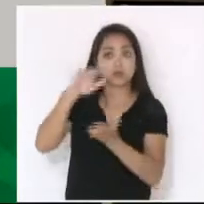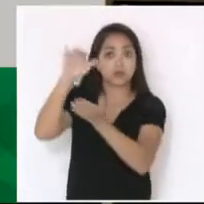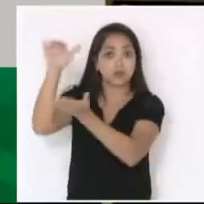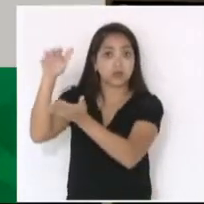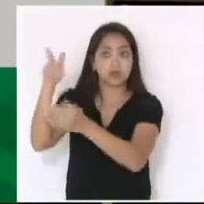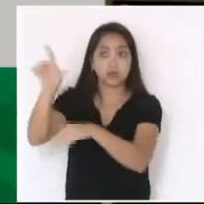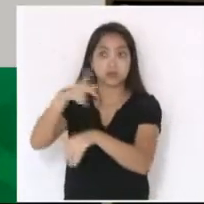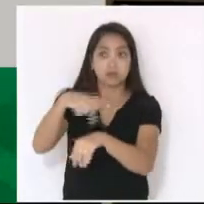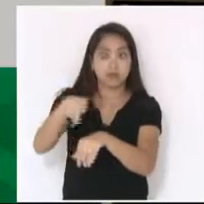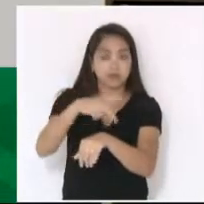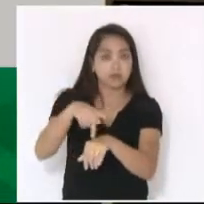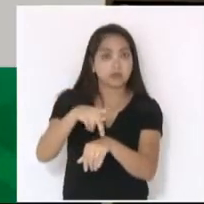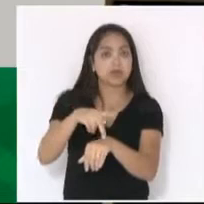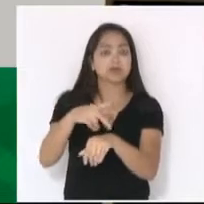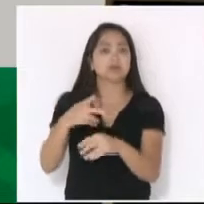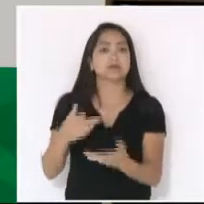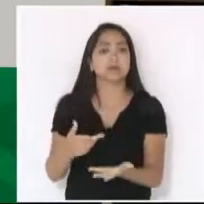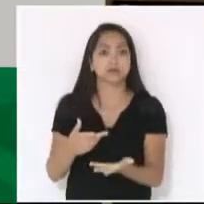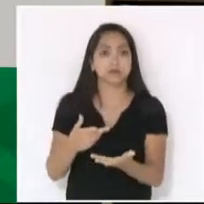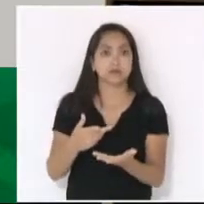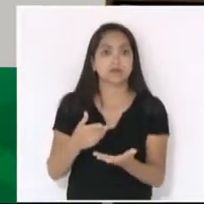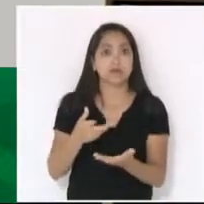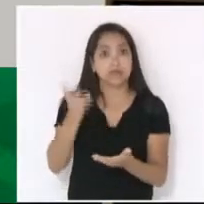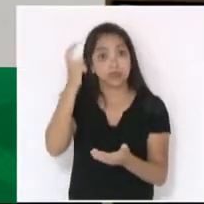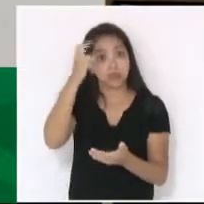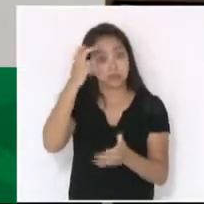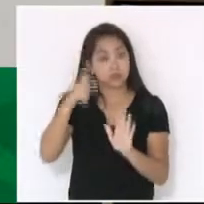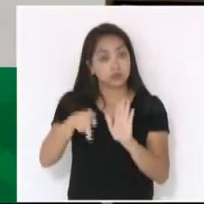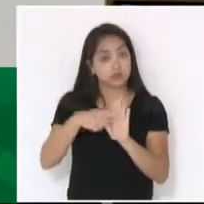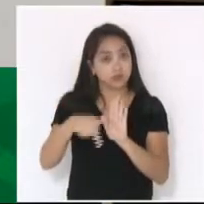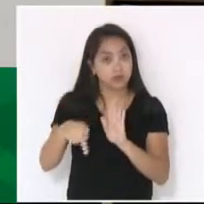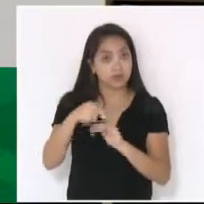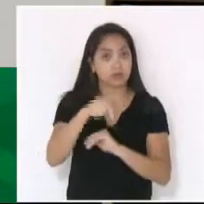e é a cultura do nosso Estado